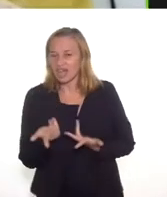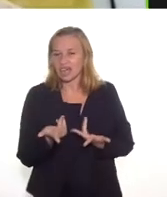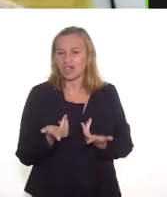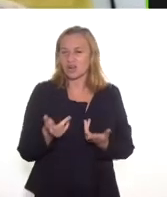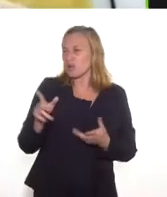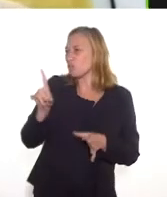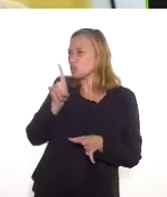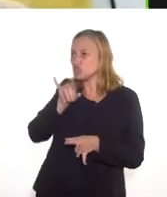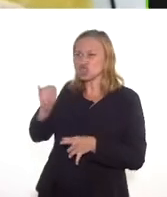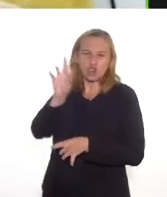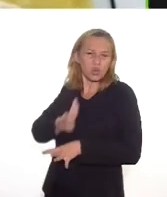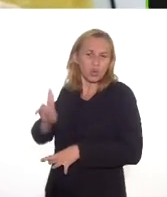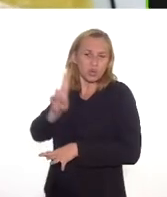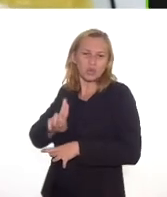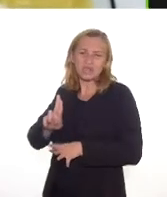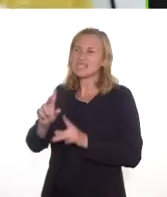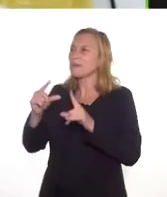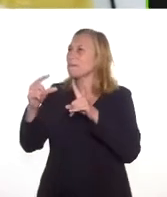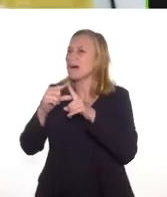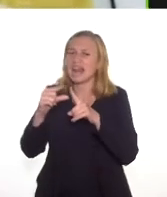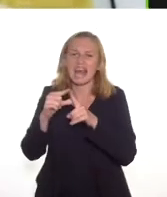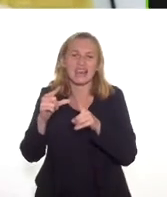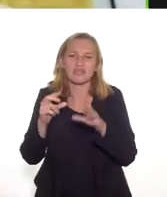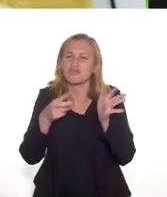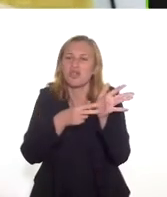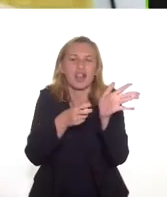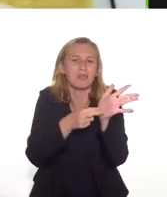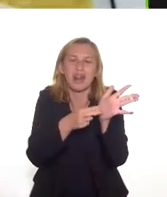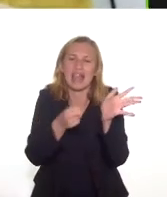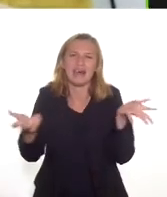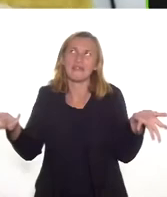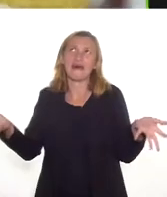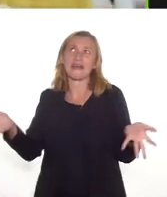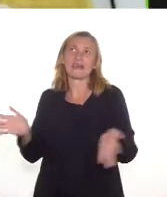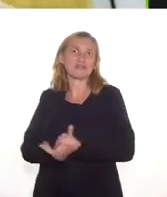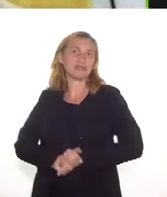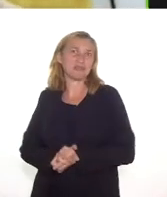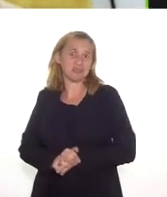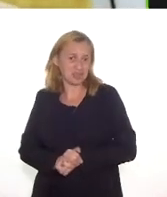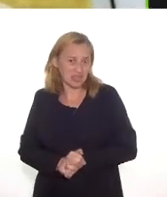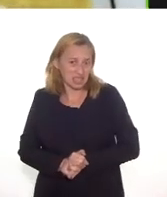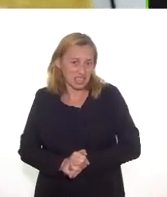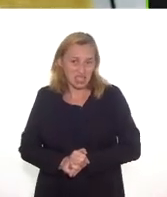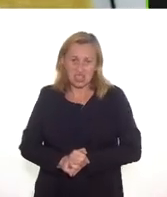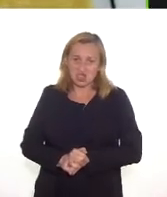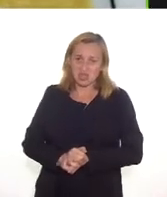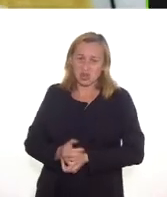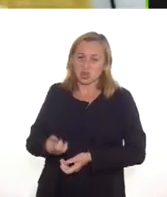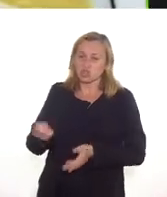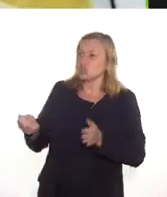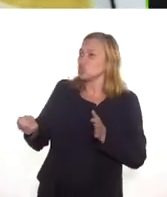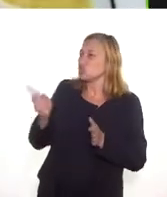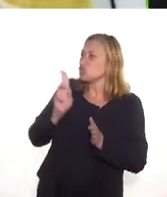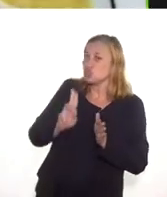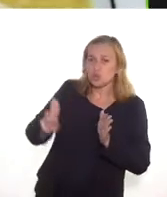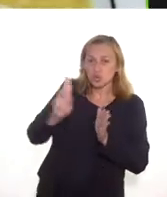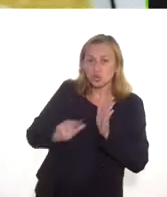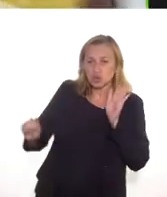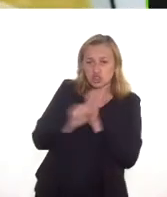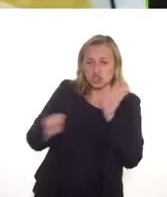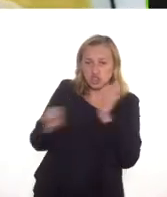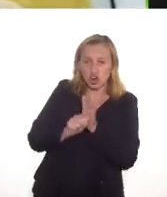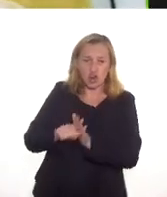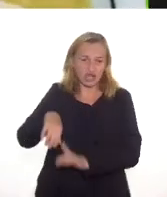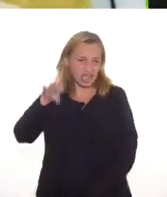usa esse termo, esse vocabulário, deve ser fruto de consumo de drogas da esquerda, mas de criar